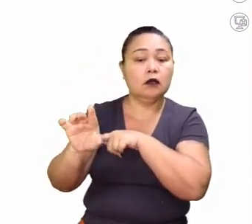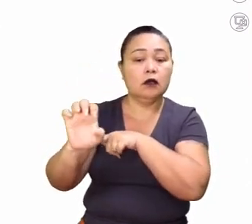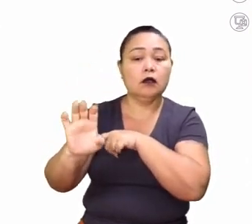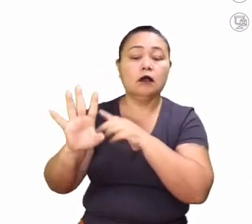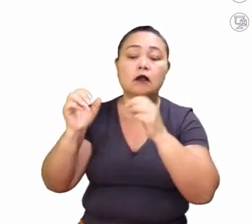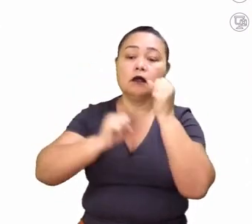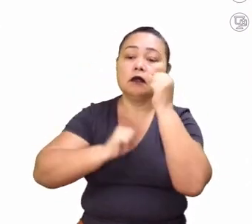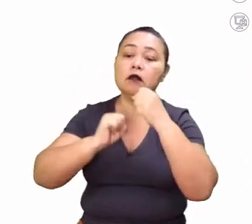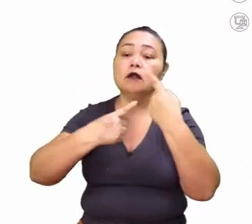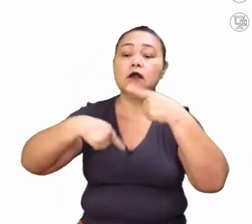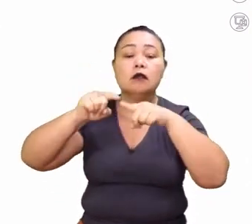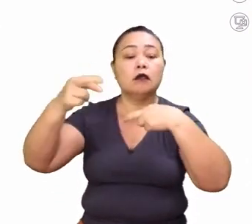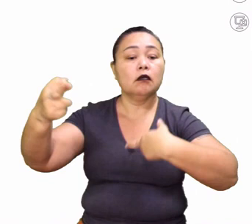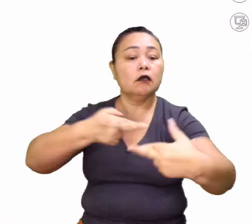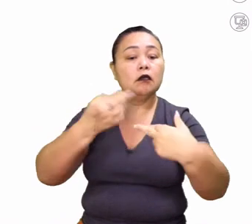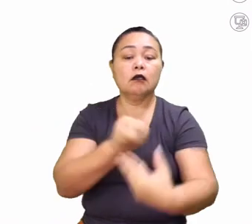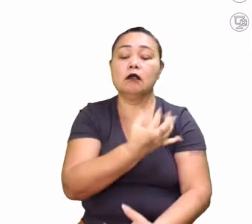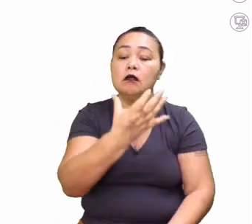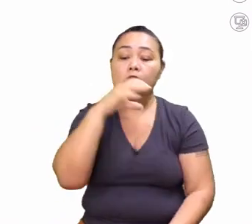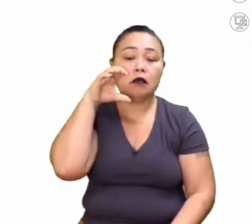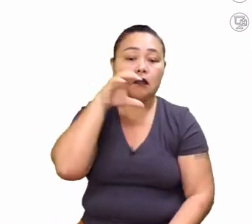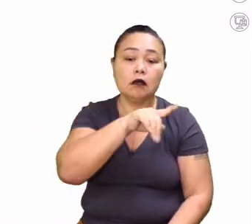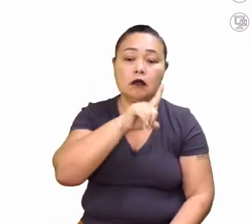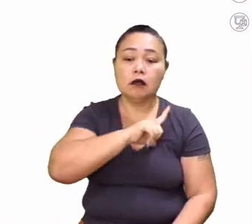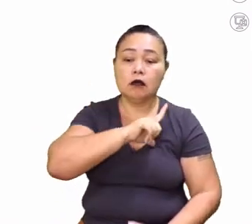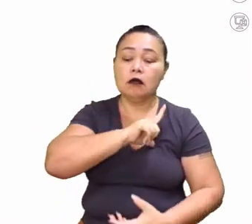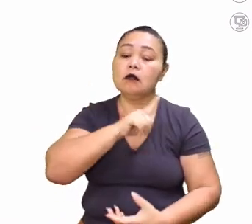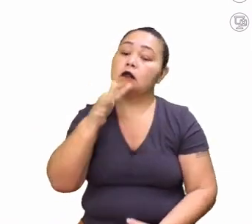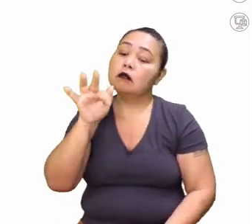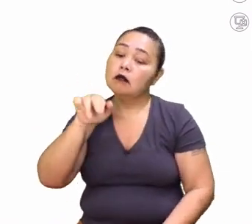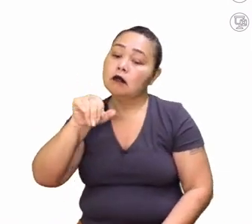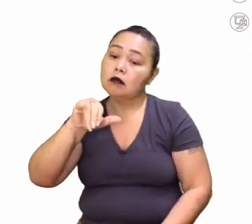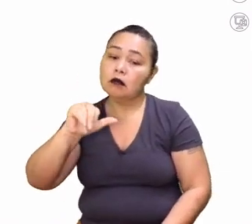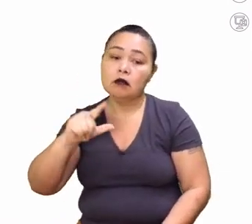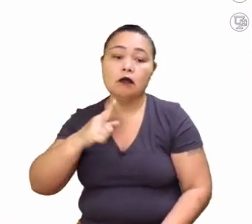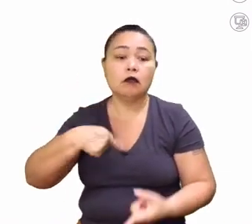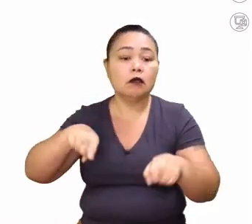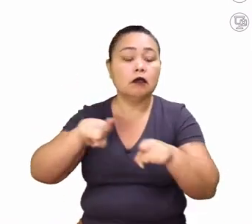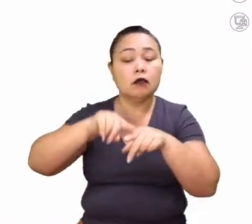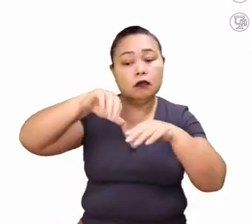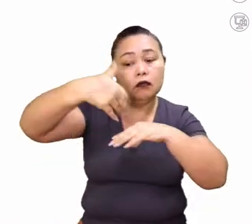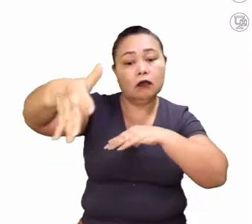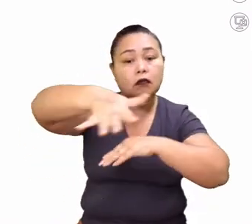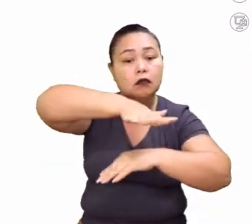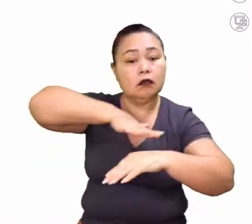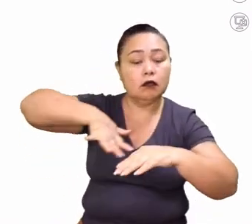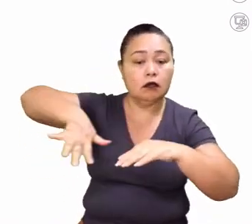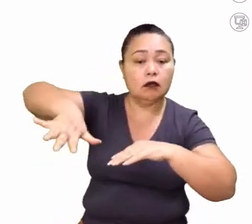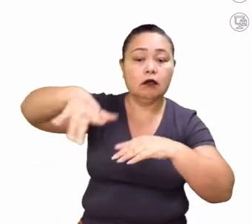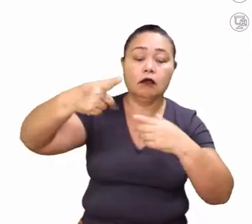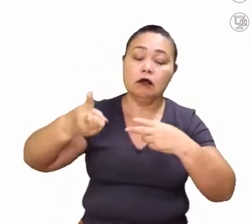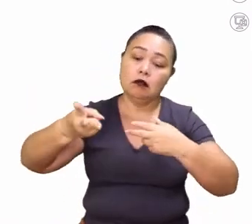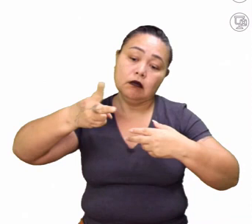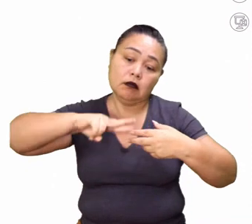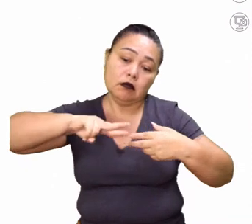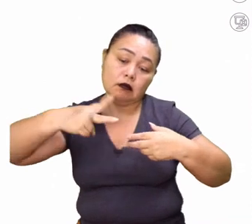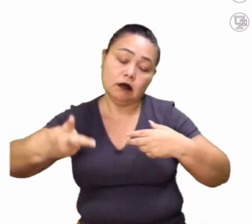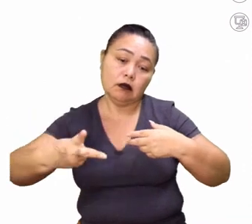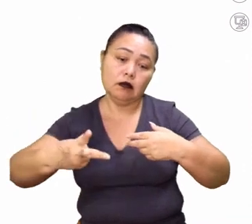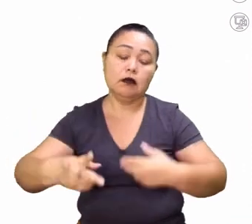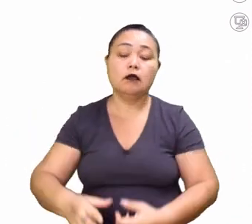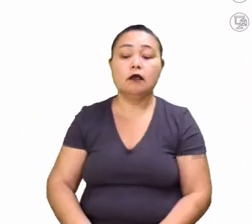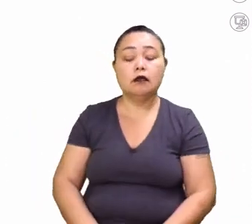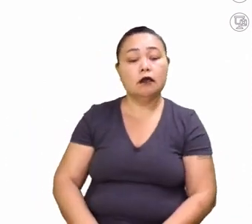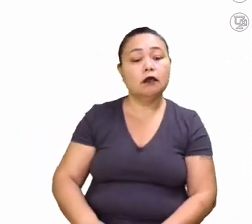uma máquina frigorífica é a relação entre a quantidade de calor retirada da fonte fria e o trabalho externo que agora é oo contrário né pessoal de antes é ao